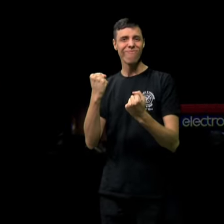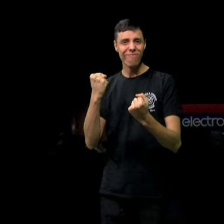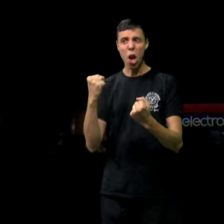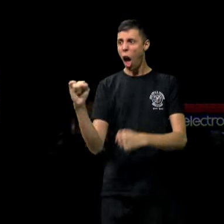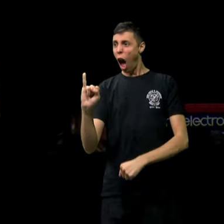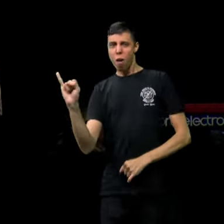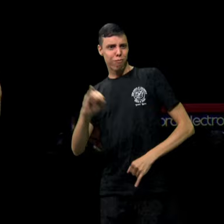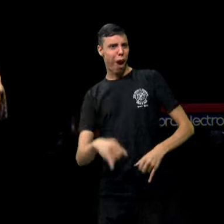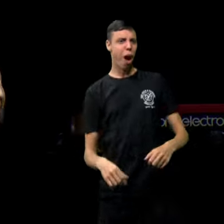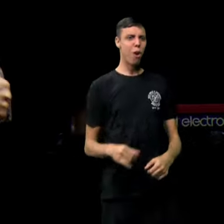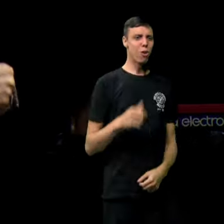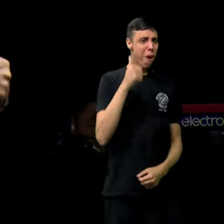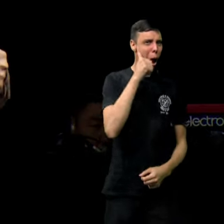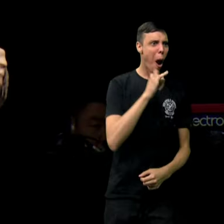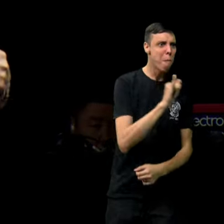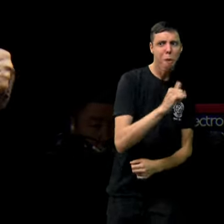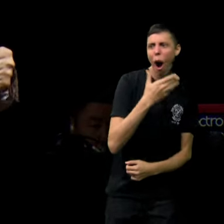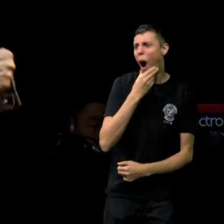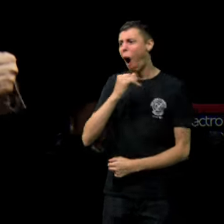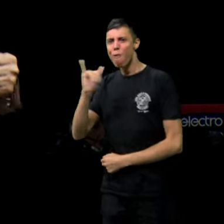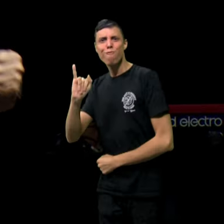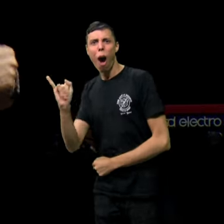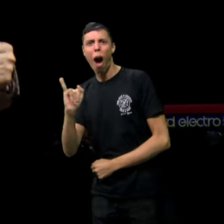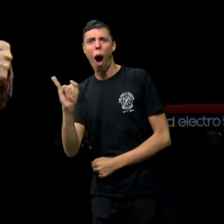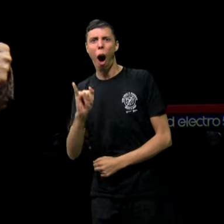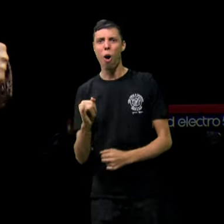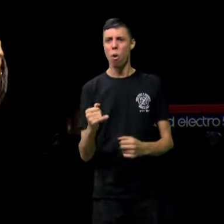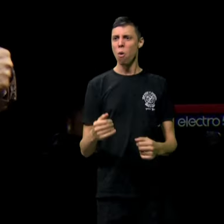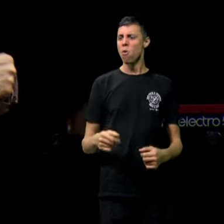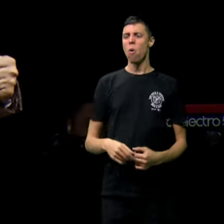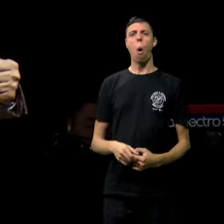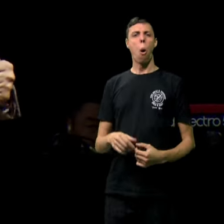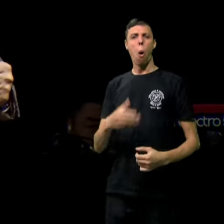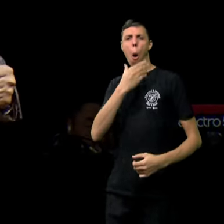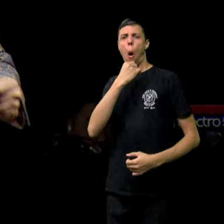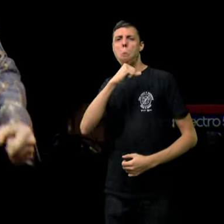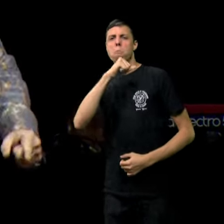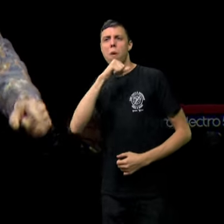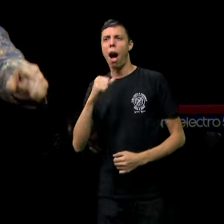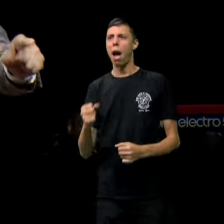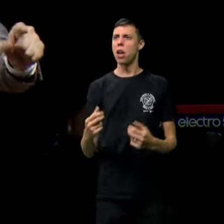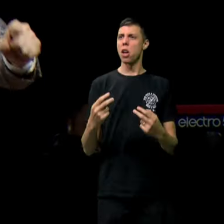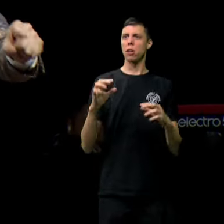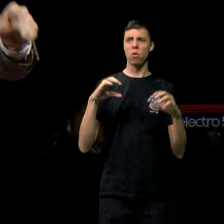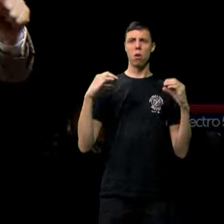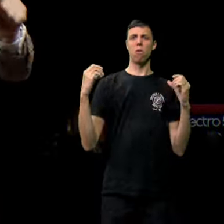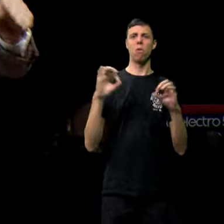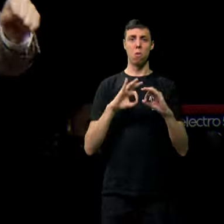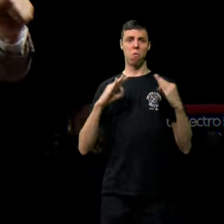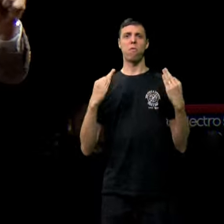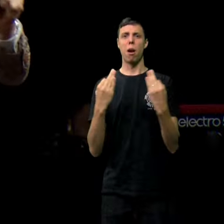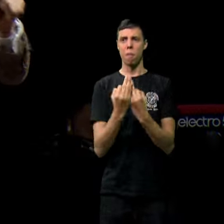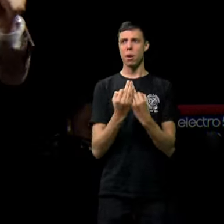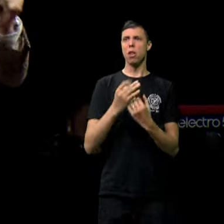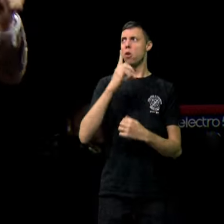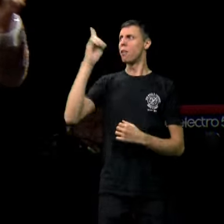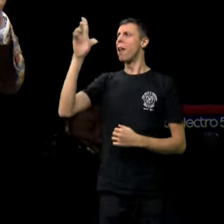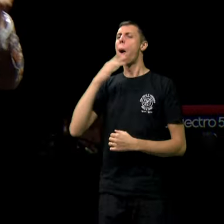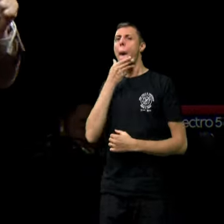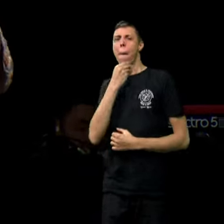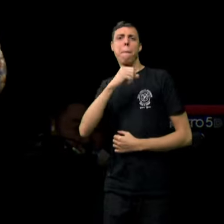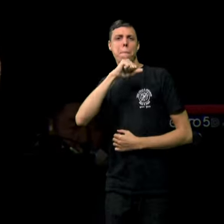Irmão, irmã, filhos do mesmo Pai, do mesmo Senhor, não importa a sua situação